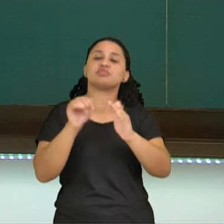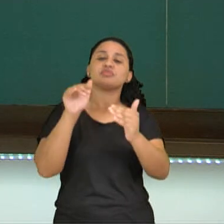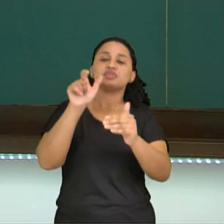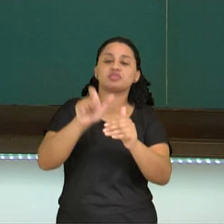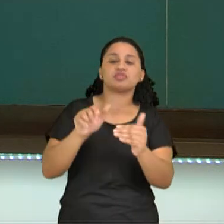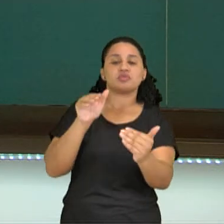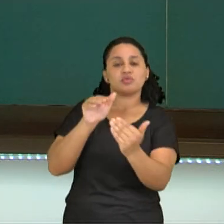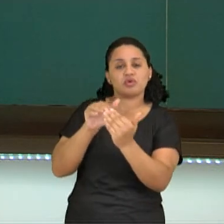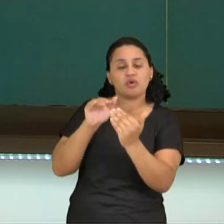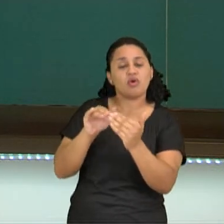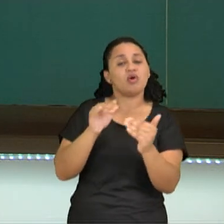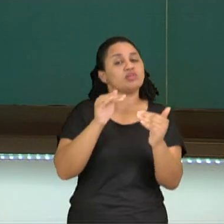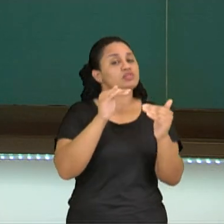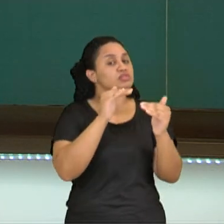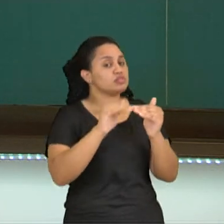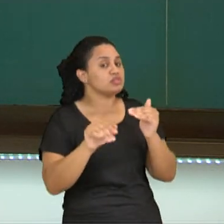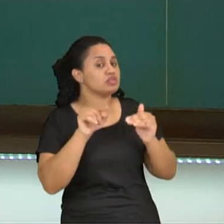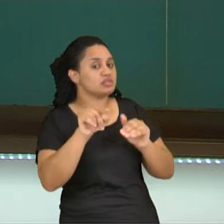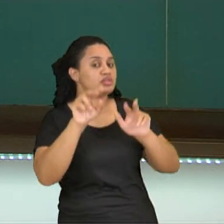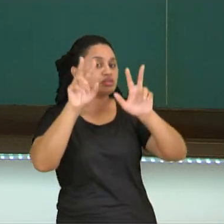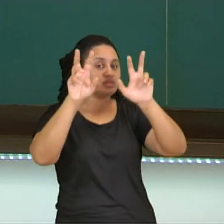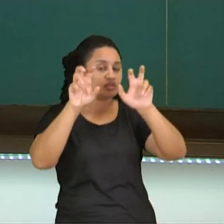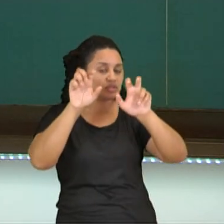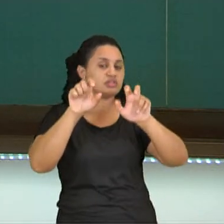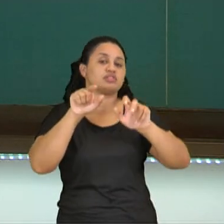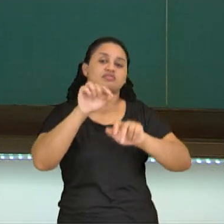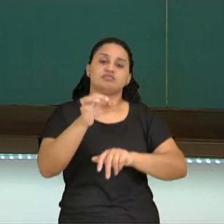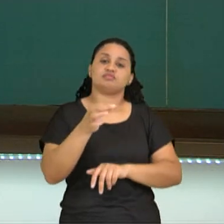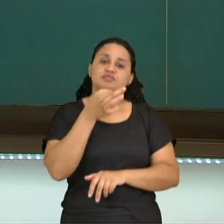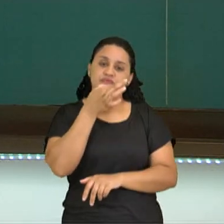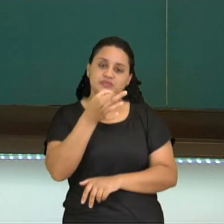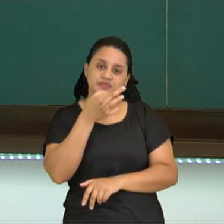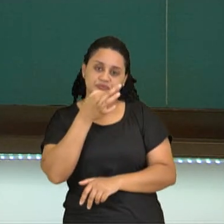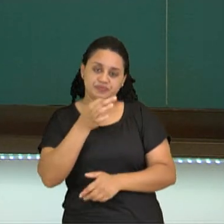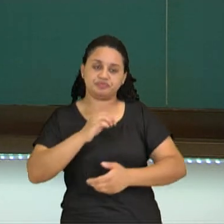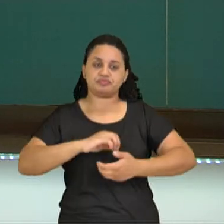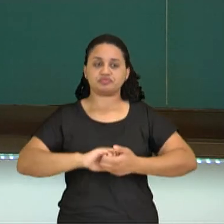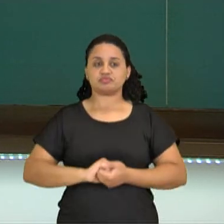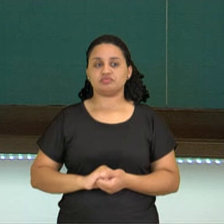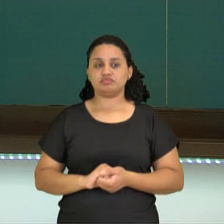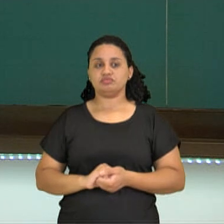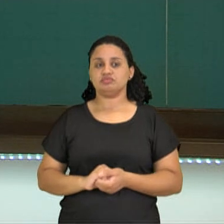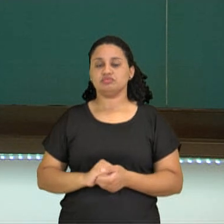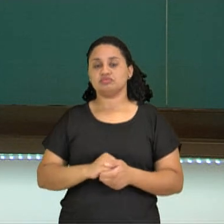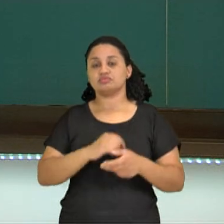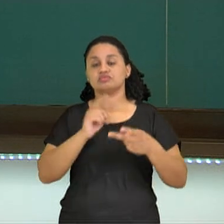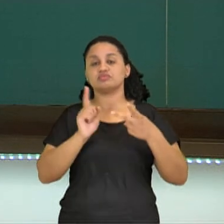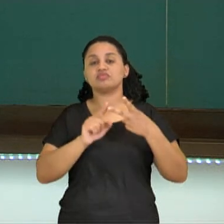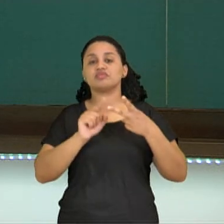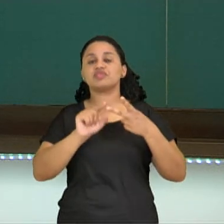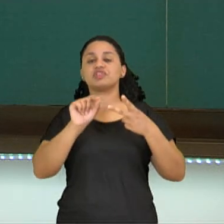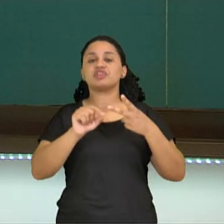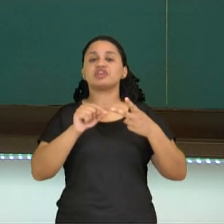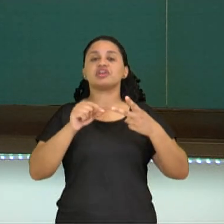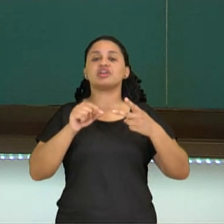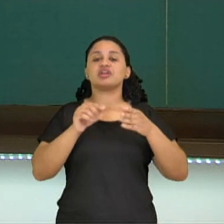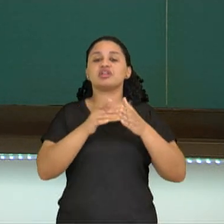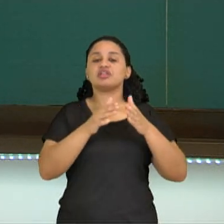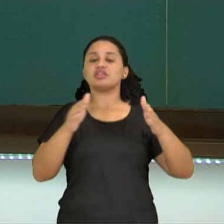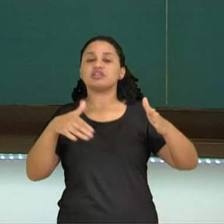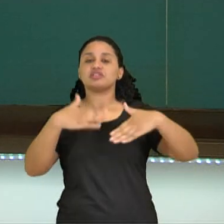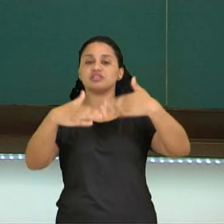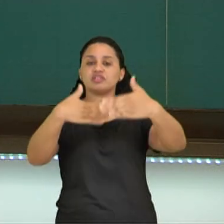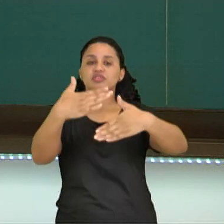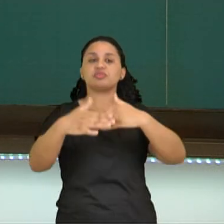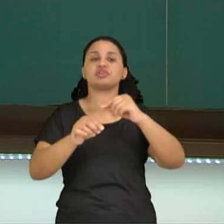ou não àquela opinião, né? Aquele fato, a opinião dele qual será. O desenvolvimento, que é argumento e